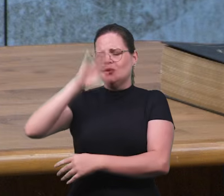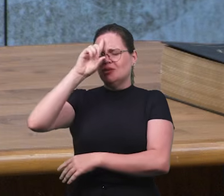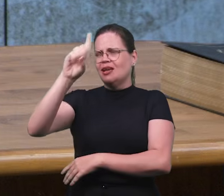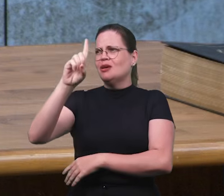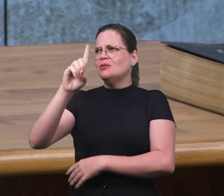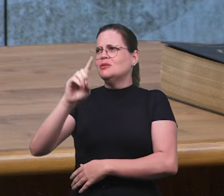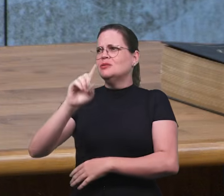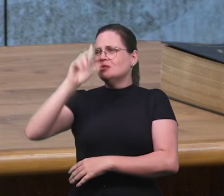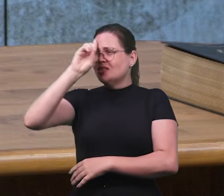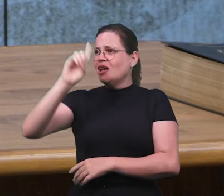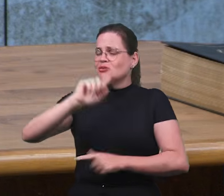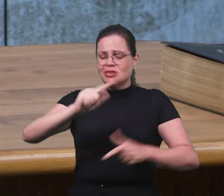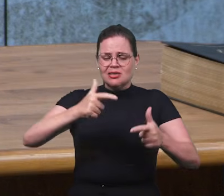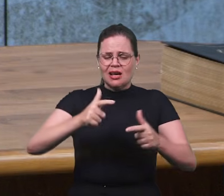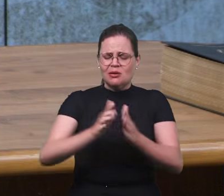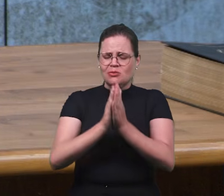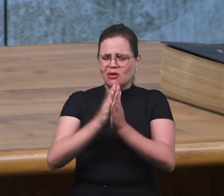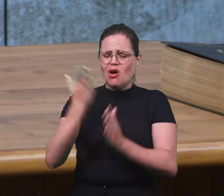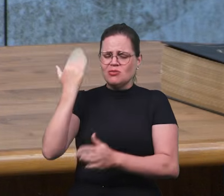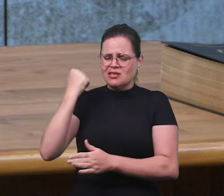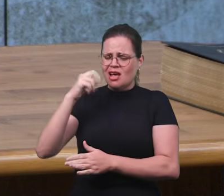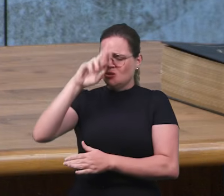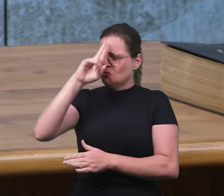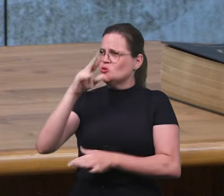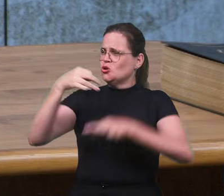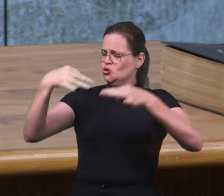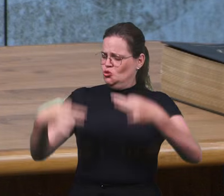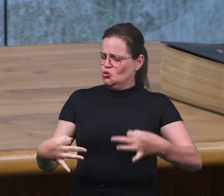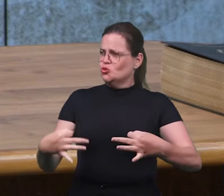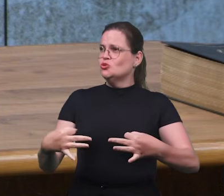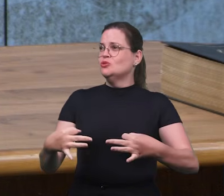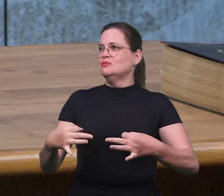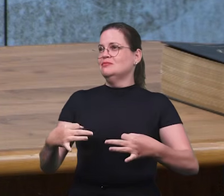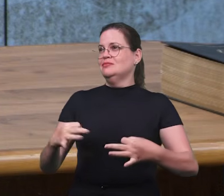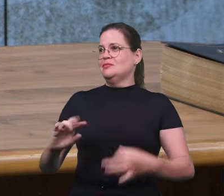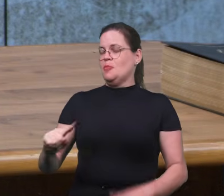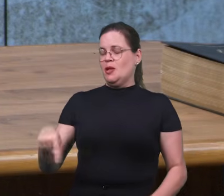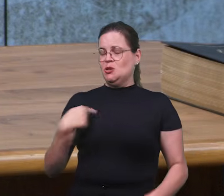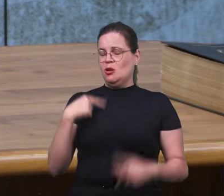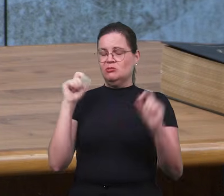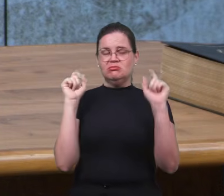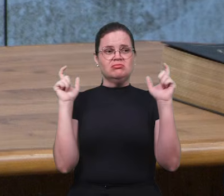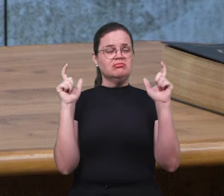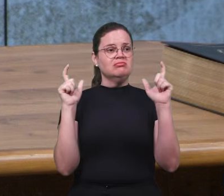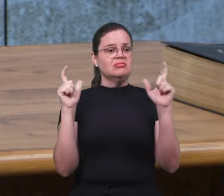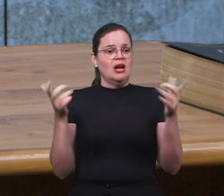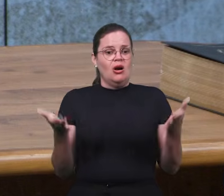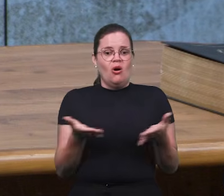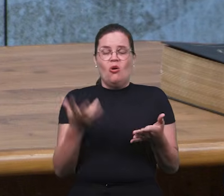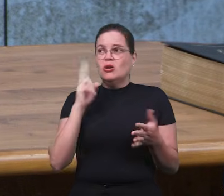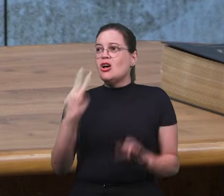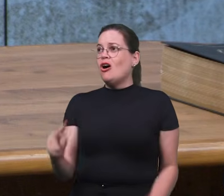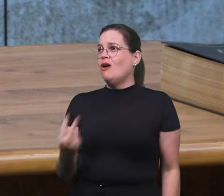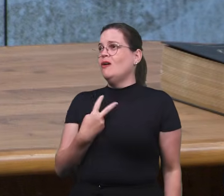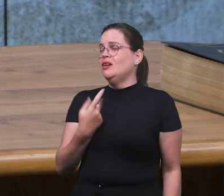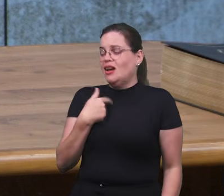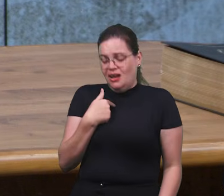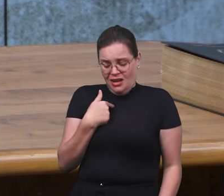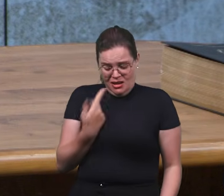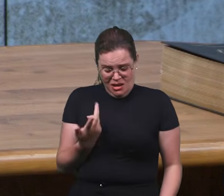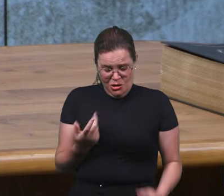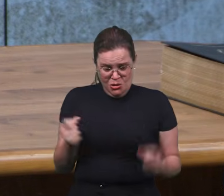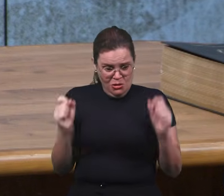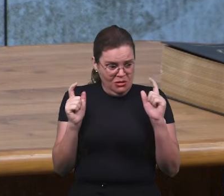de Israel, justo és, pois ficamos escapos como hoje se vê. Eis